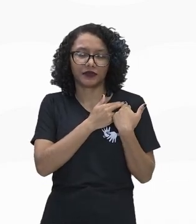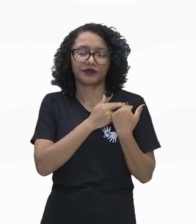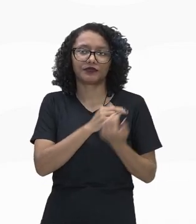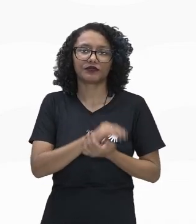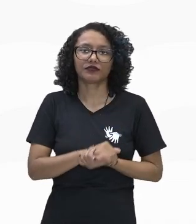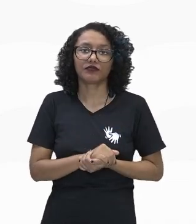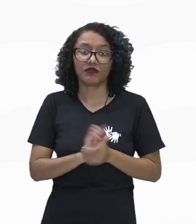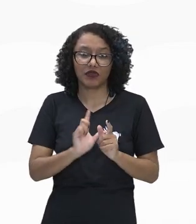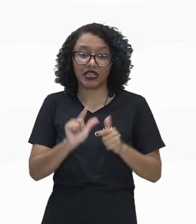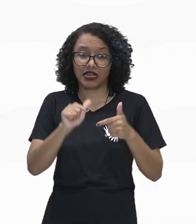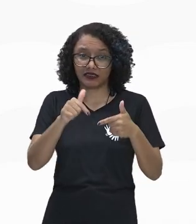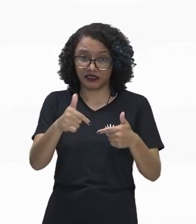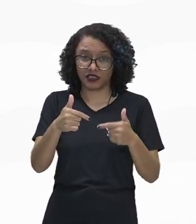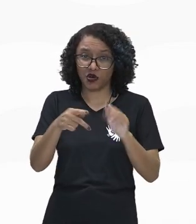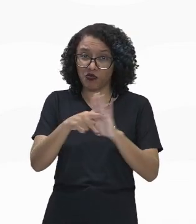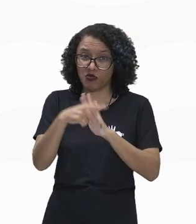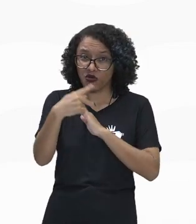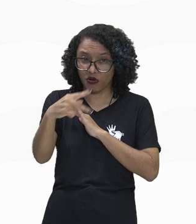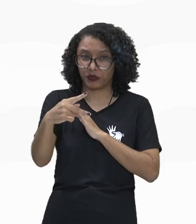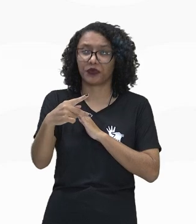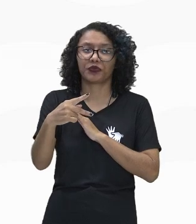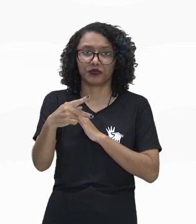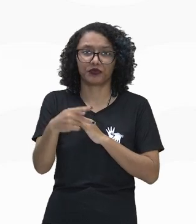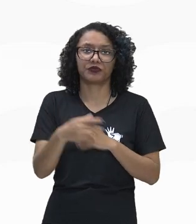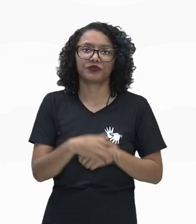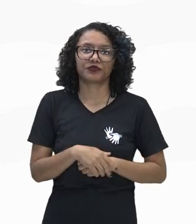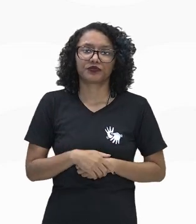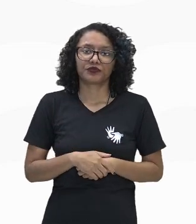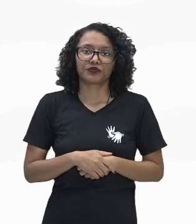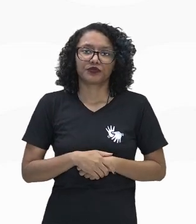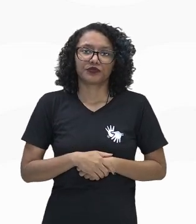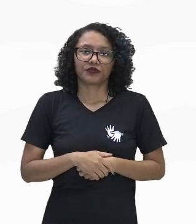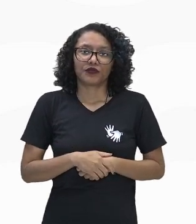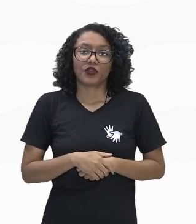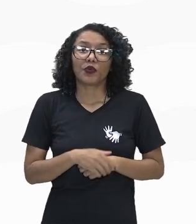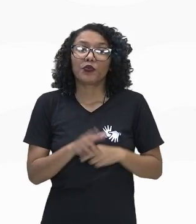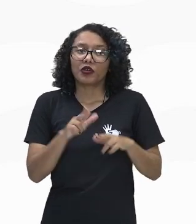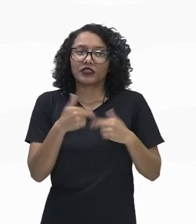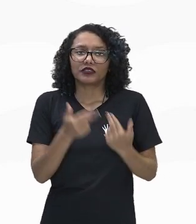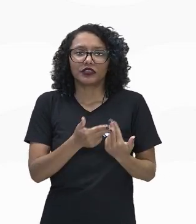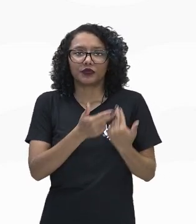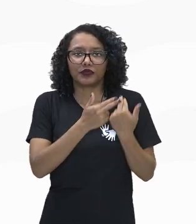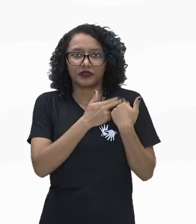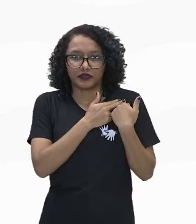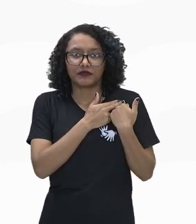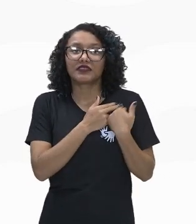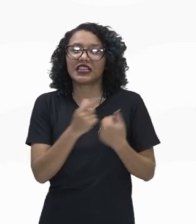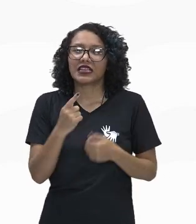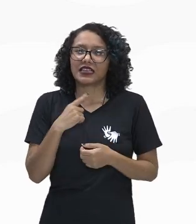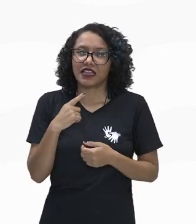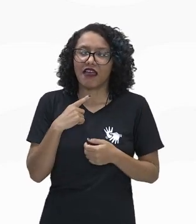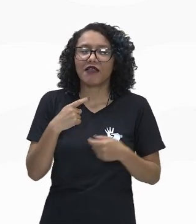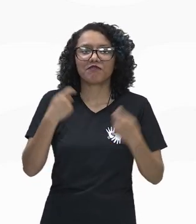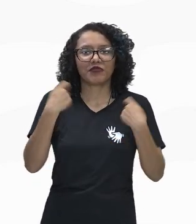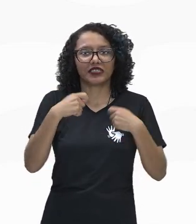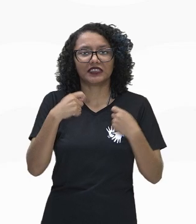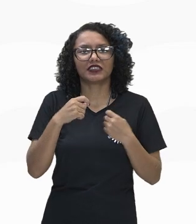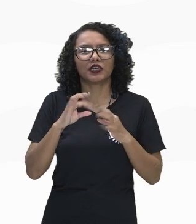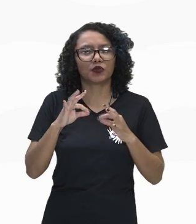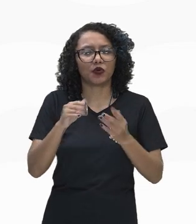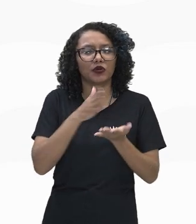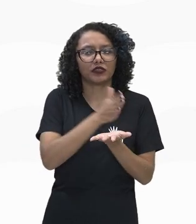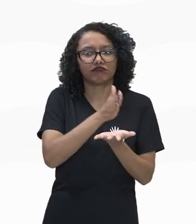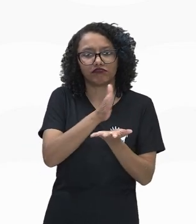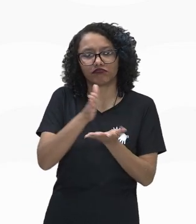suas ações. Então essa responsabilidade ela é exigida em todas ali as dimensões da vida de vocês,